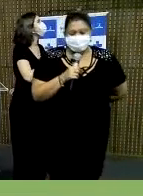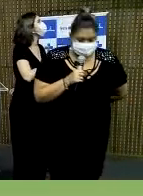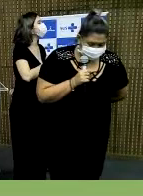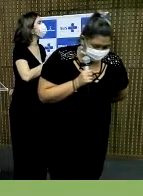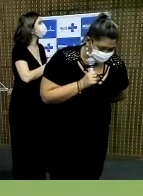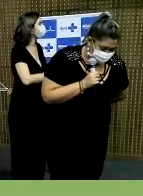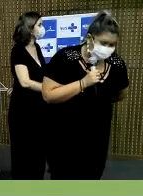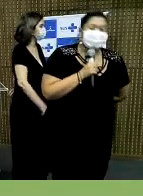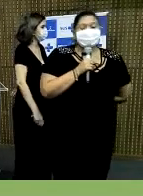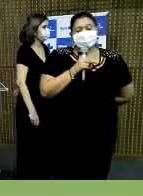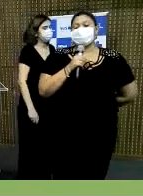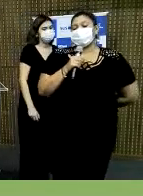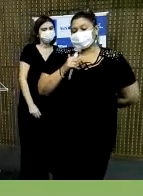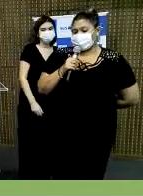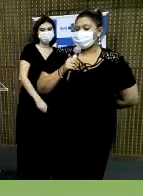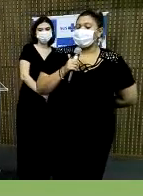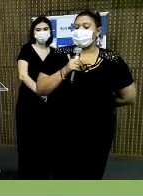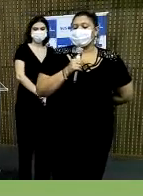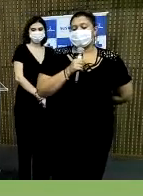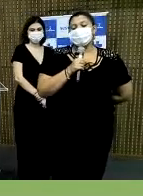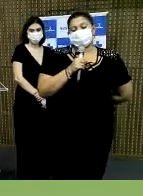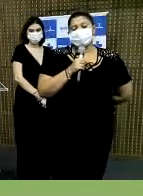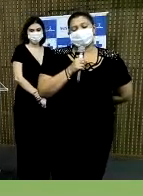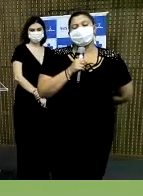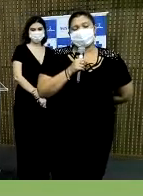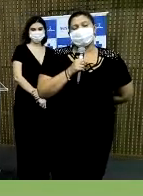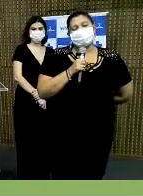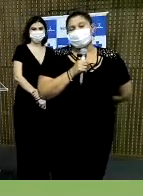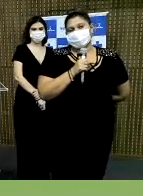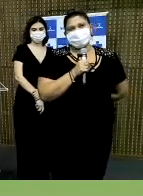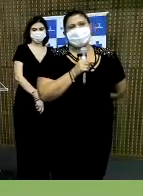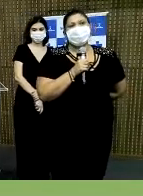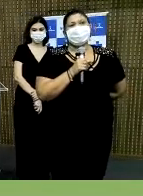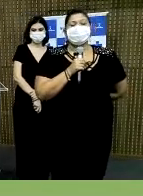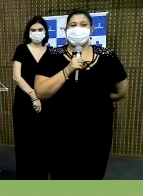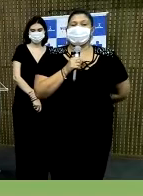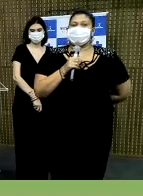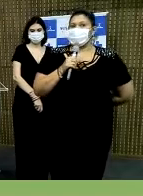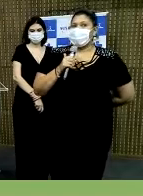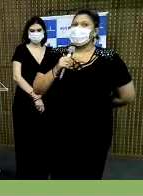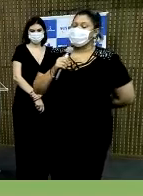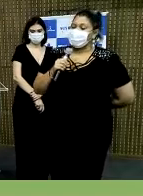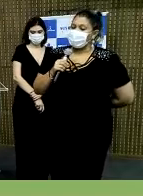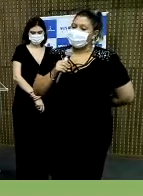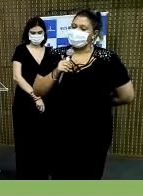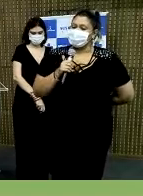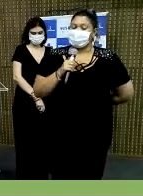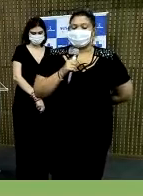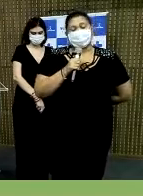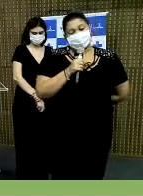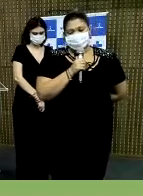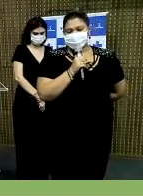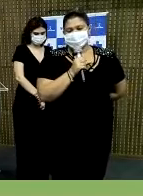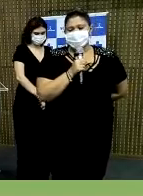Estrela d'Alva, a maioria da nossa população são de vulnerabilidade. A maioria são pessoas bem de